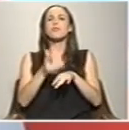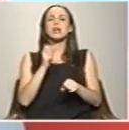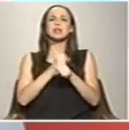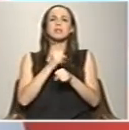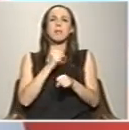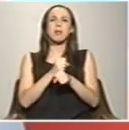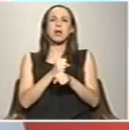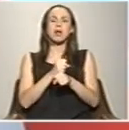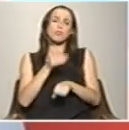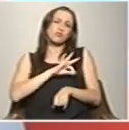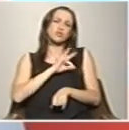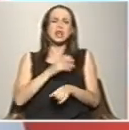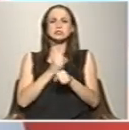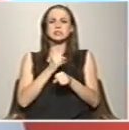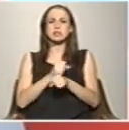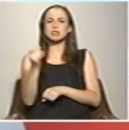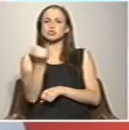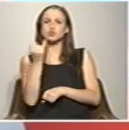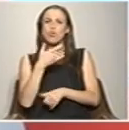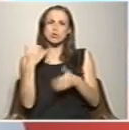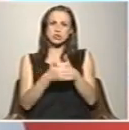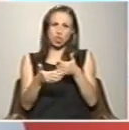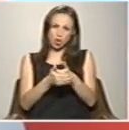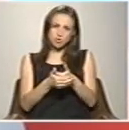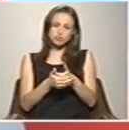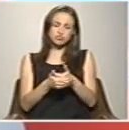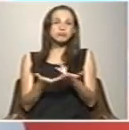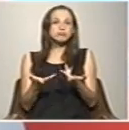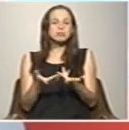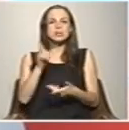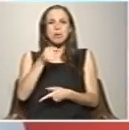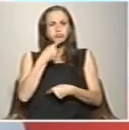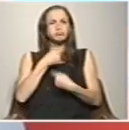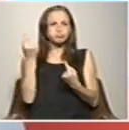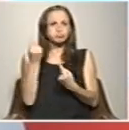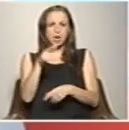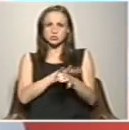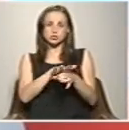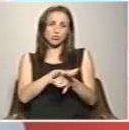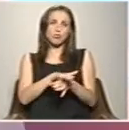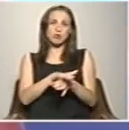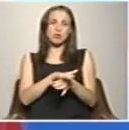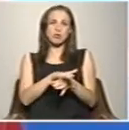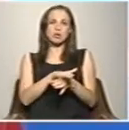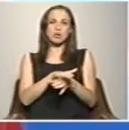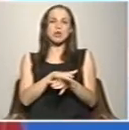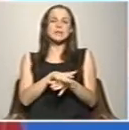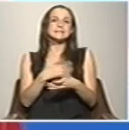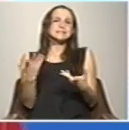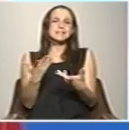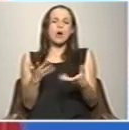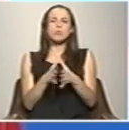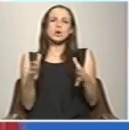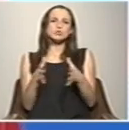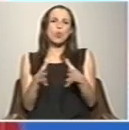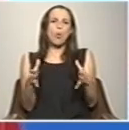em algumas instituições onde estão os idosos acolhidos, vão denunciando cada vez mais este tipo de situações. Não diria que aumentou